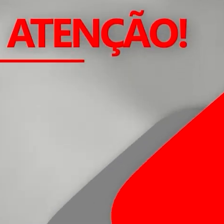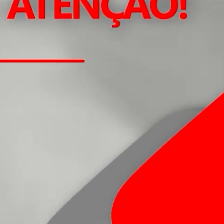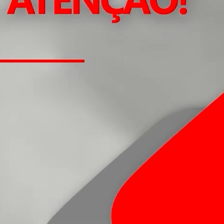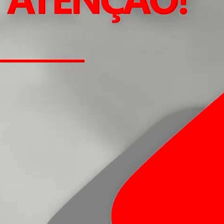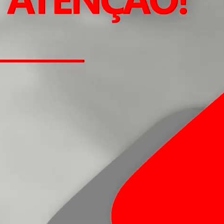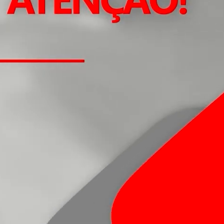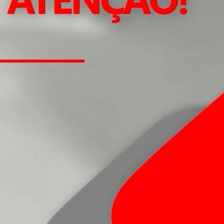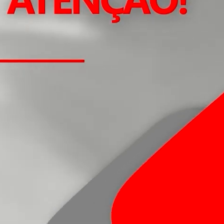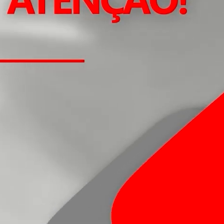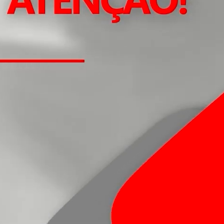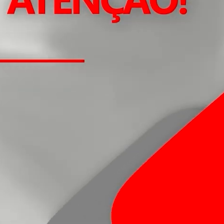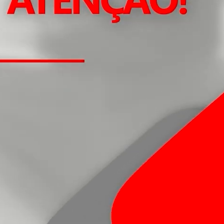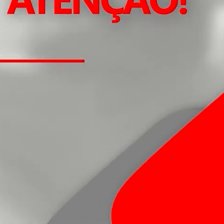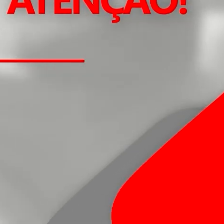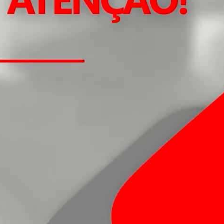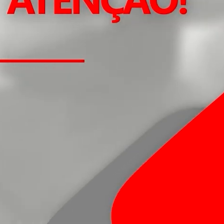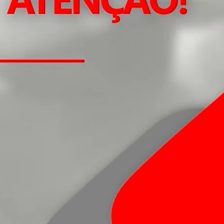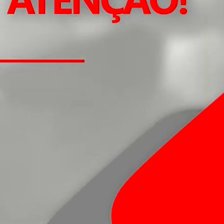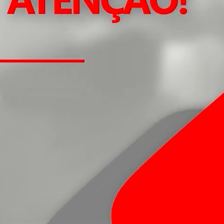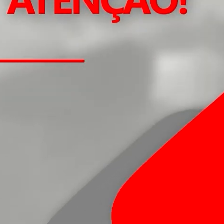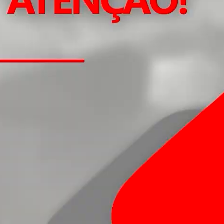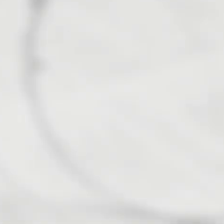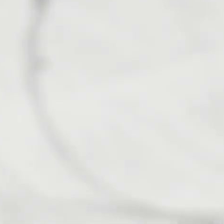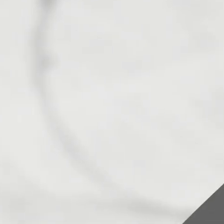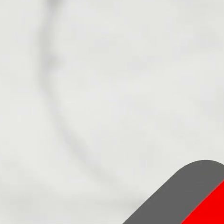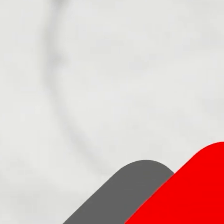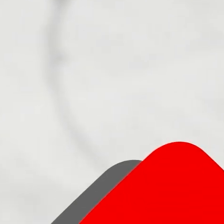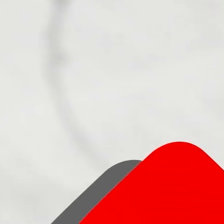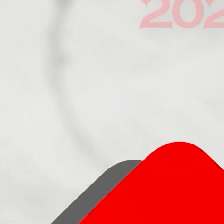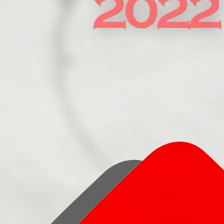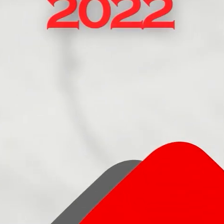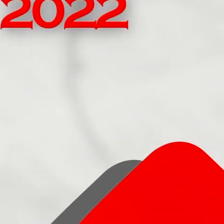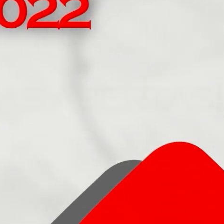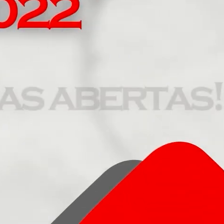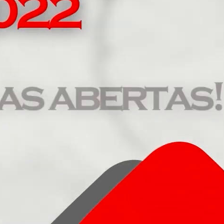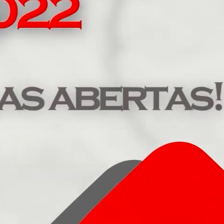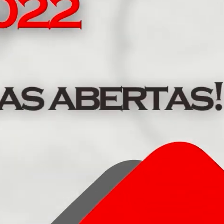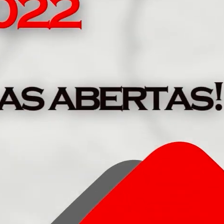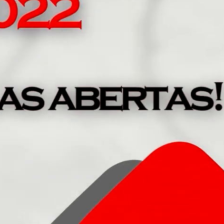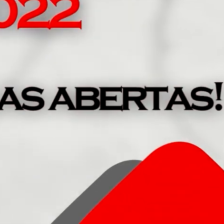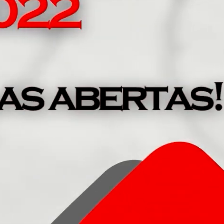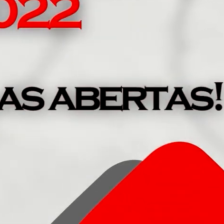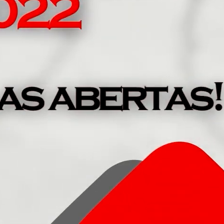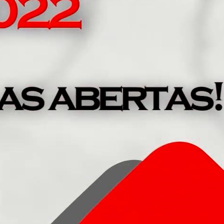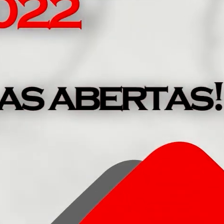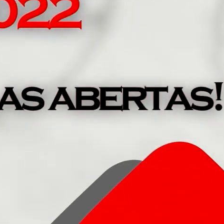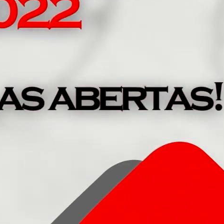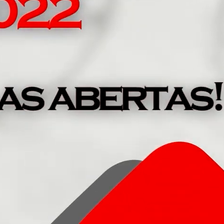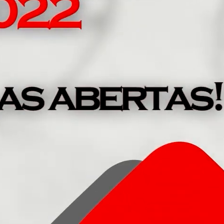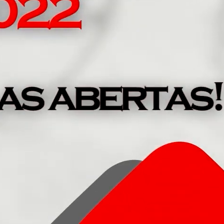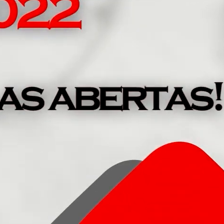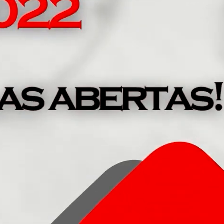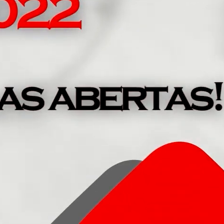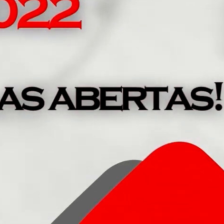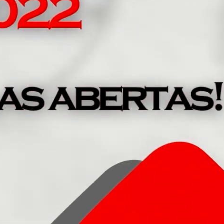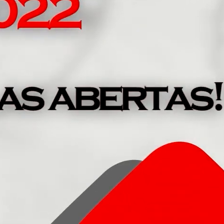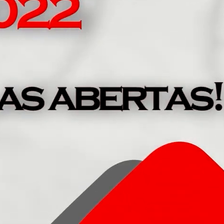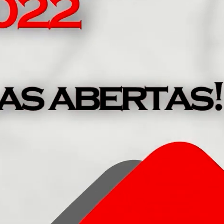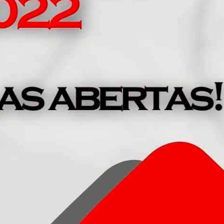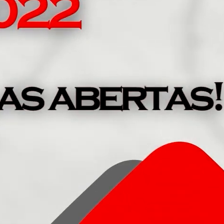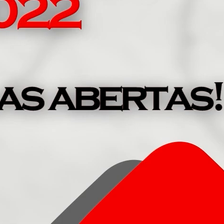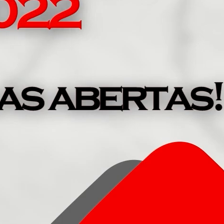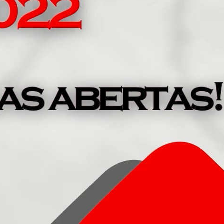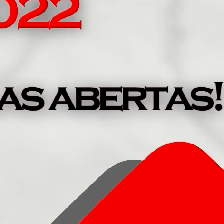Atenção, futuros estudantes de teologia. Seminário Teológico Coinonia 2022,